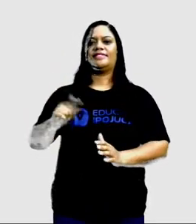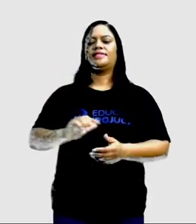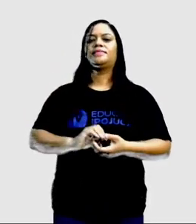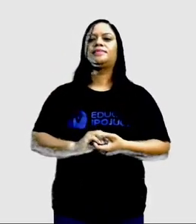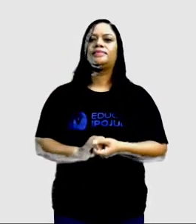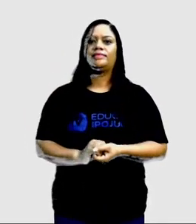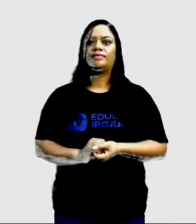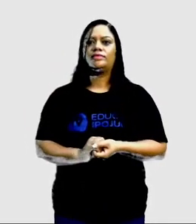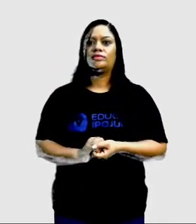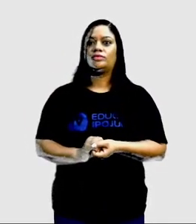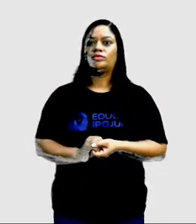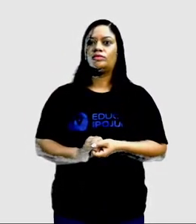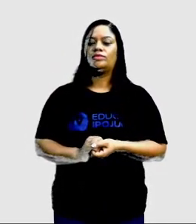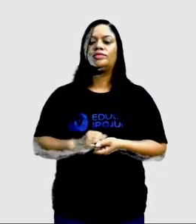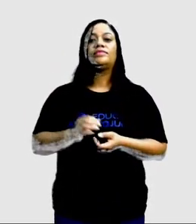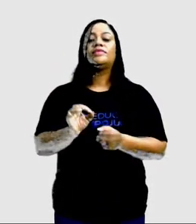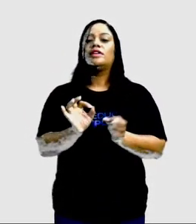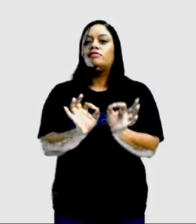muita habilidade,